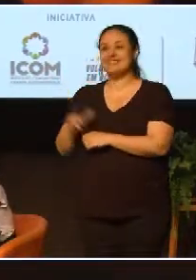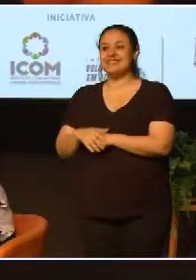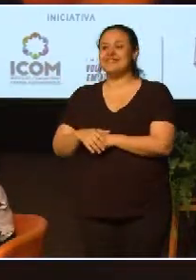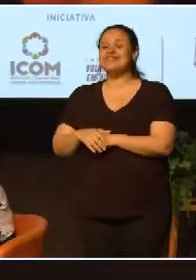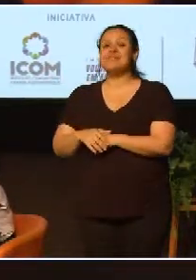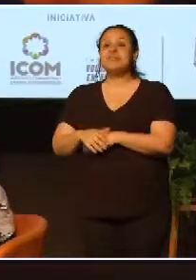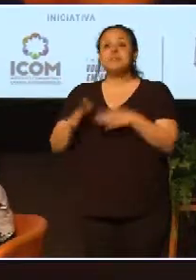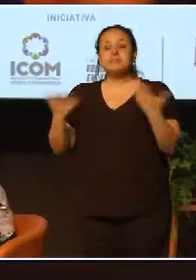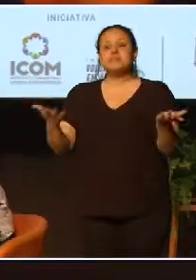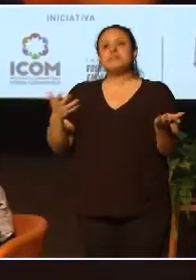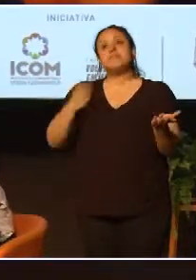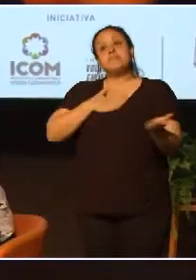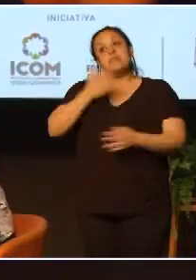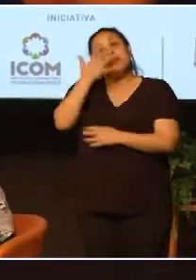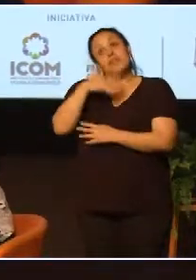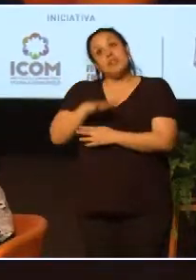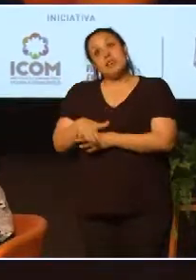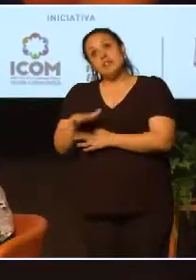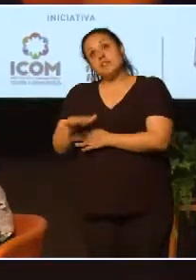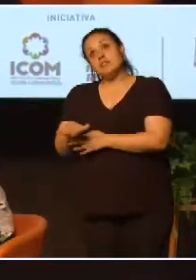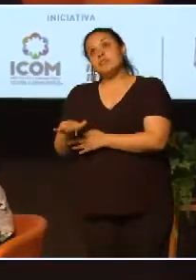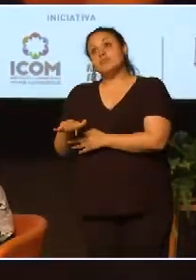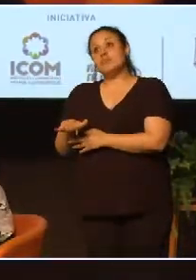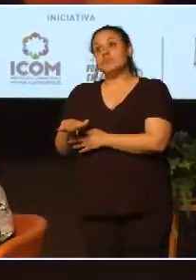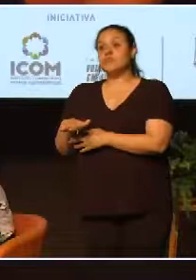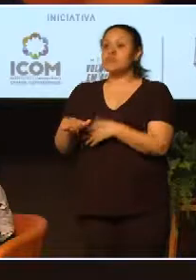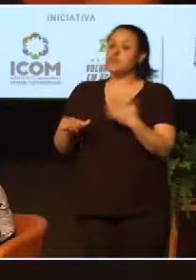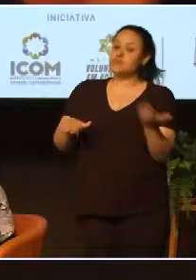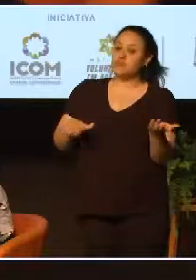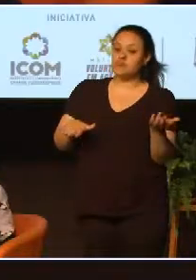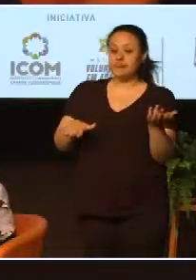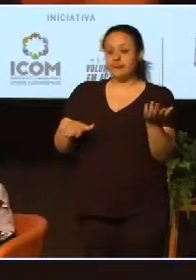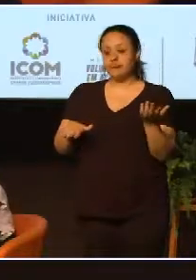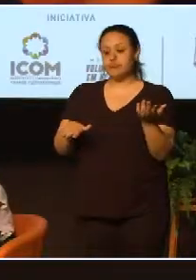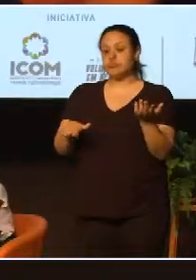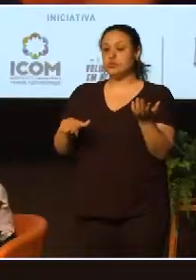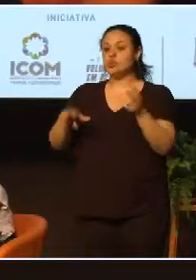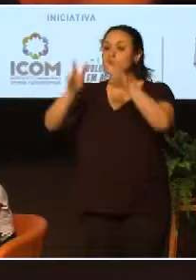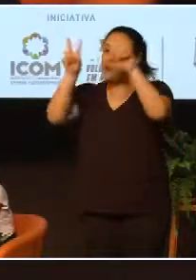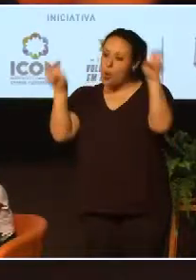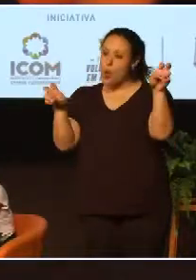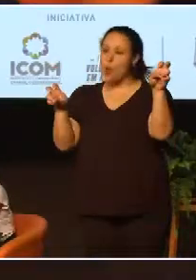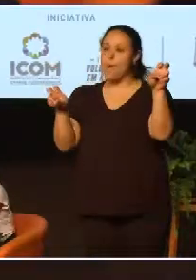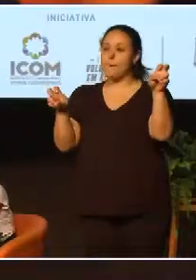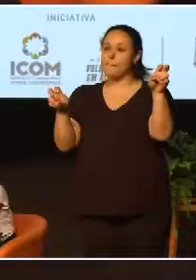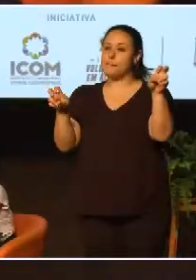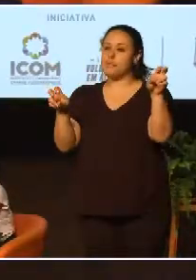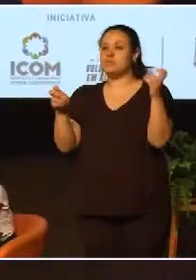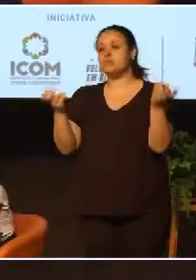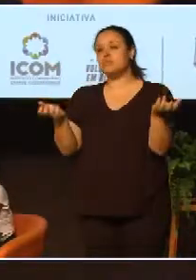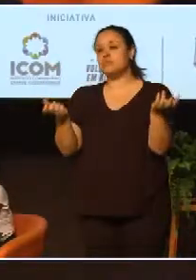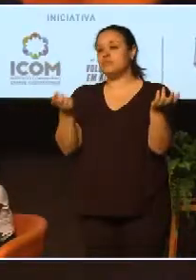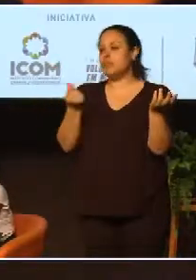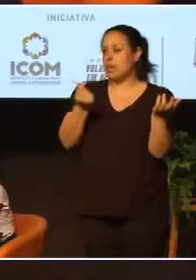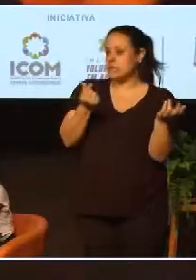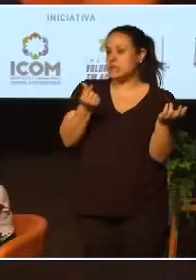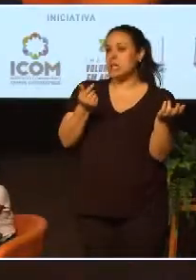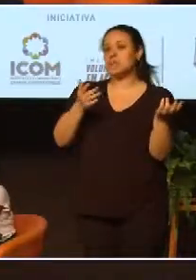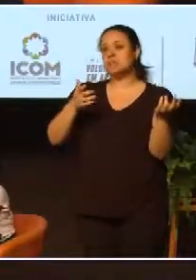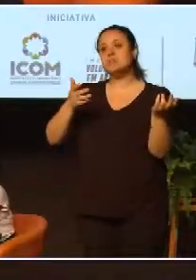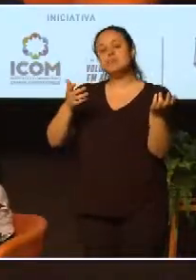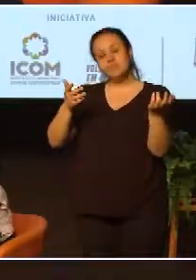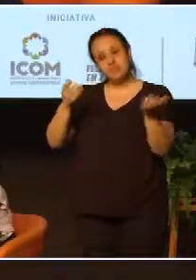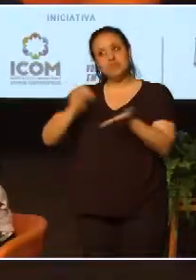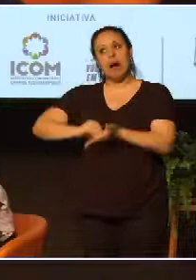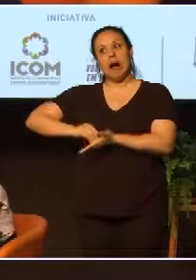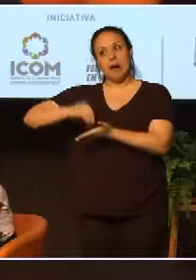Eu tive uma infância, do ponto de vista de recurso financeiro, meio